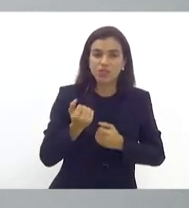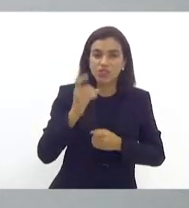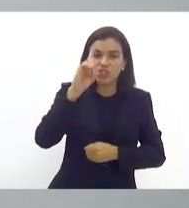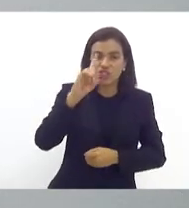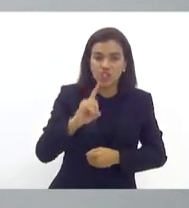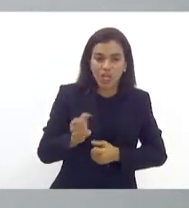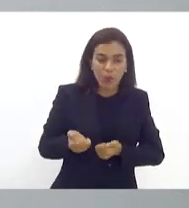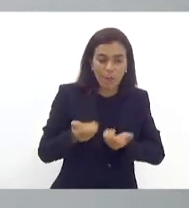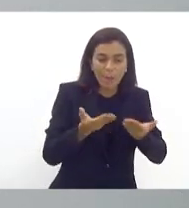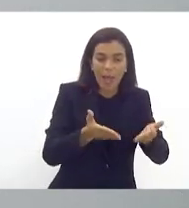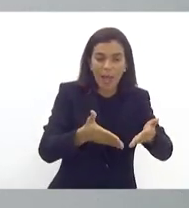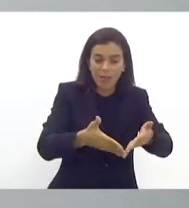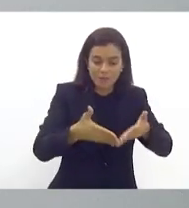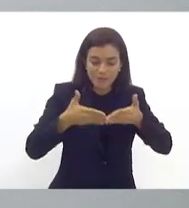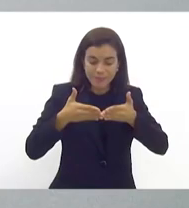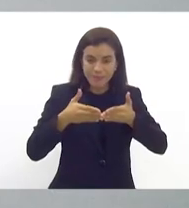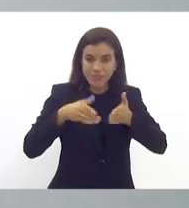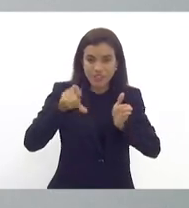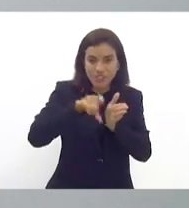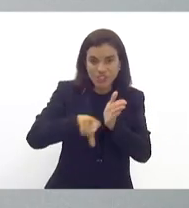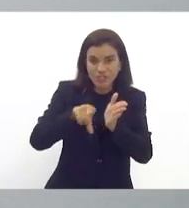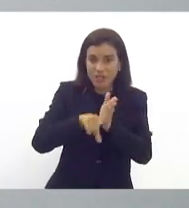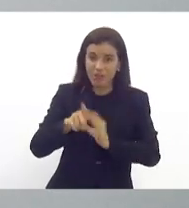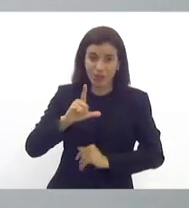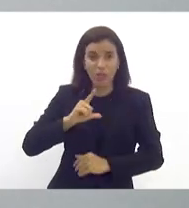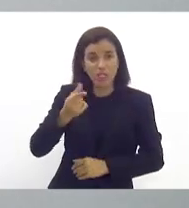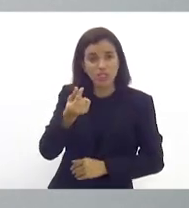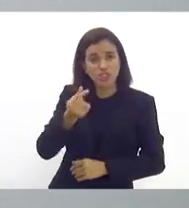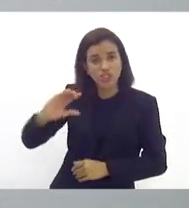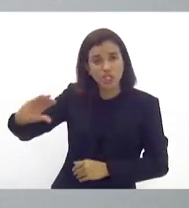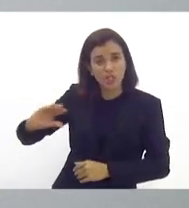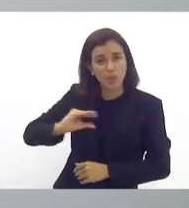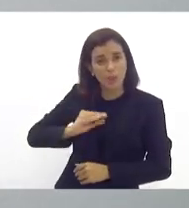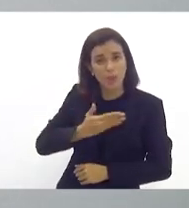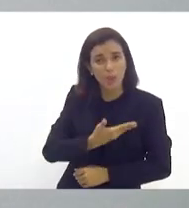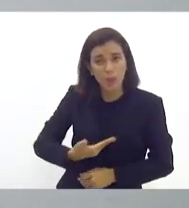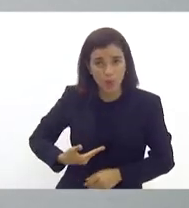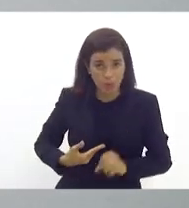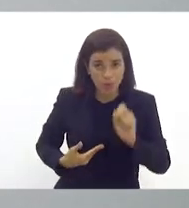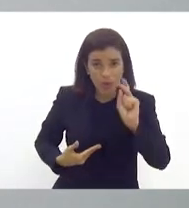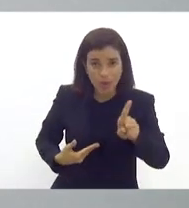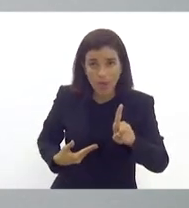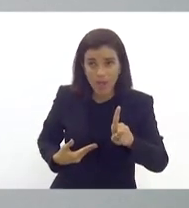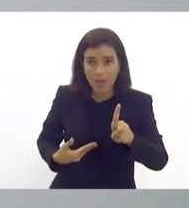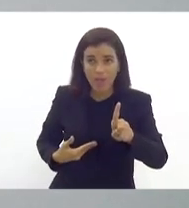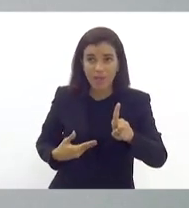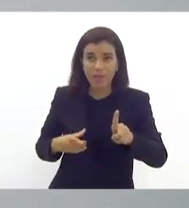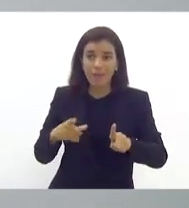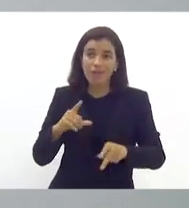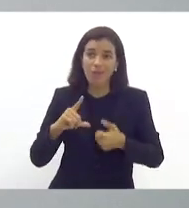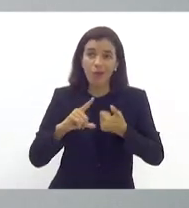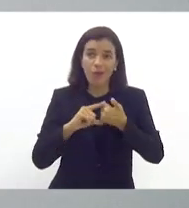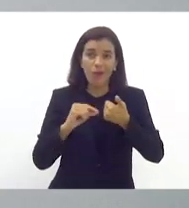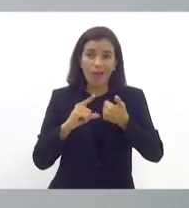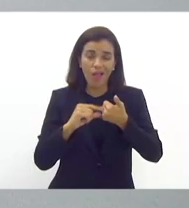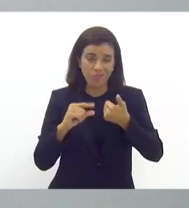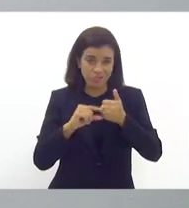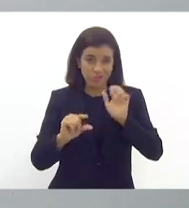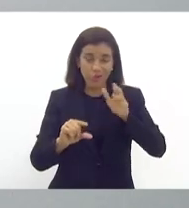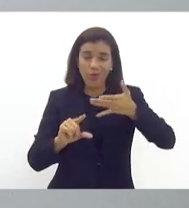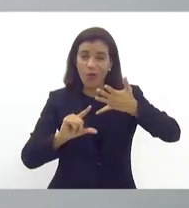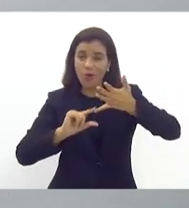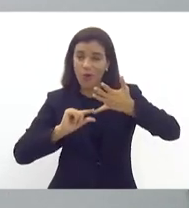né ele já tá tendo um ganho do recurso público Tá certo então esse artigo esse parágrafo